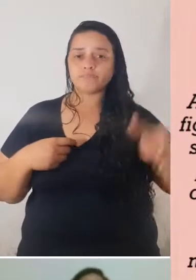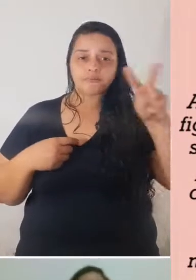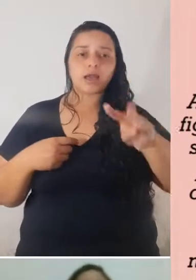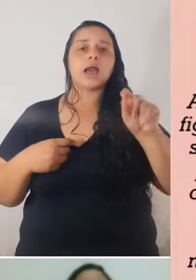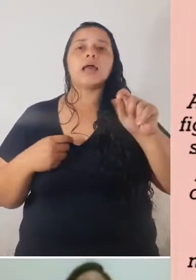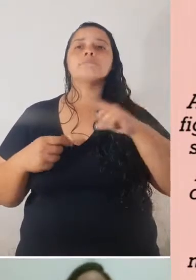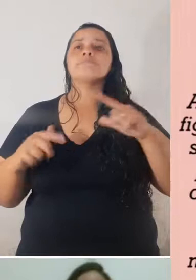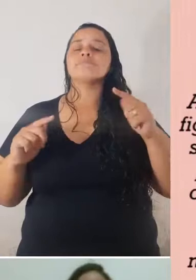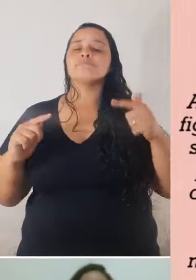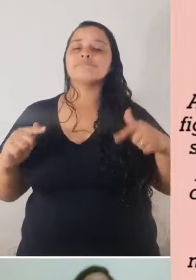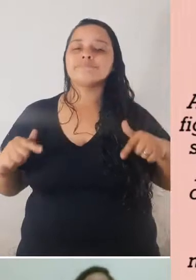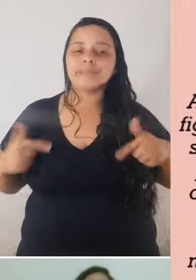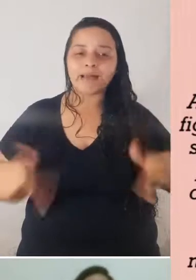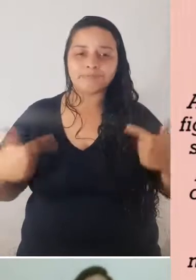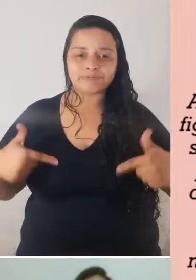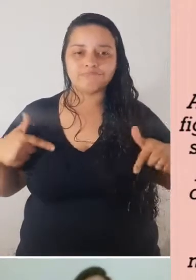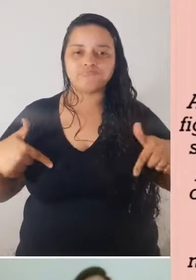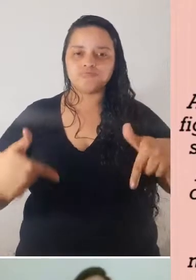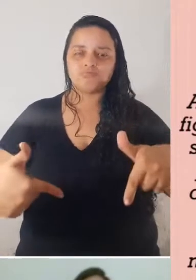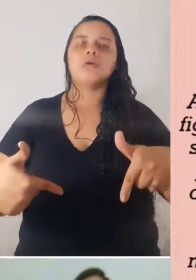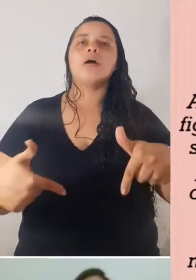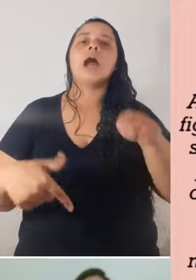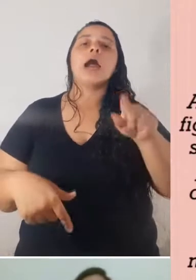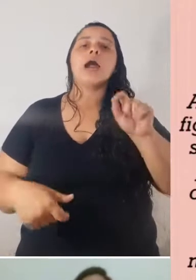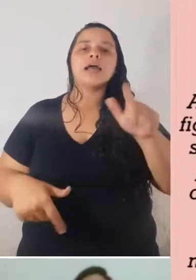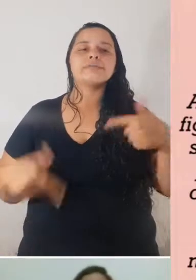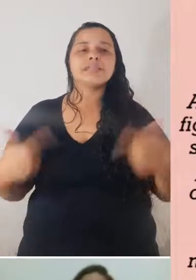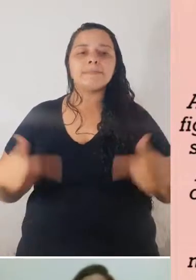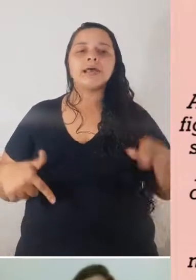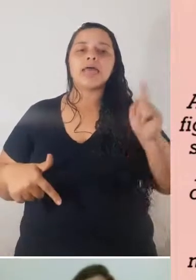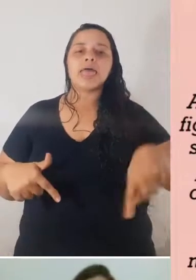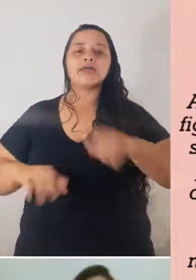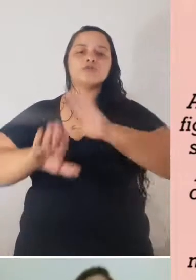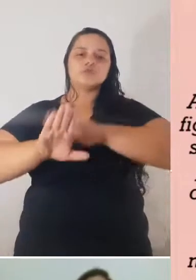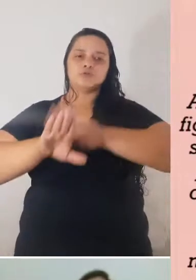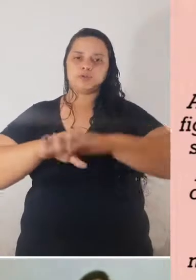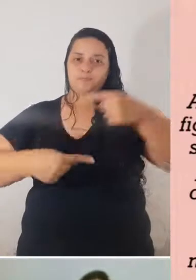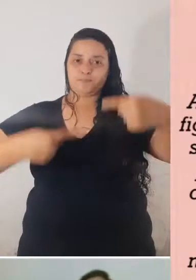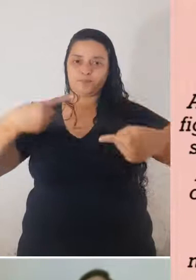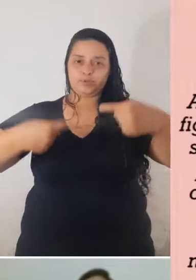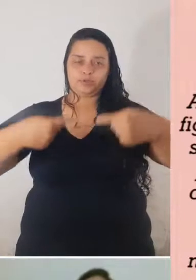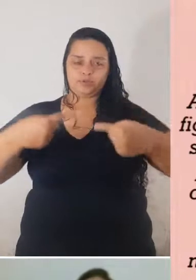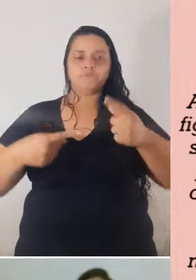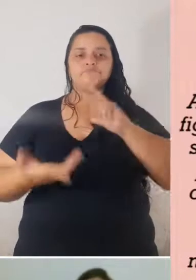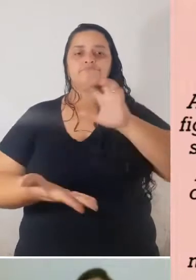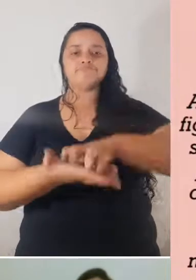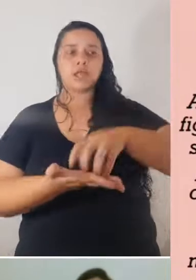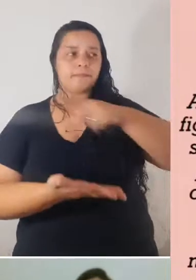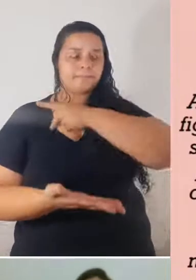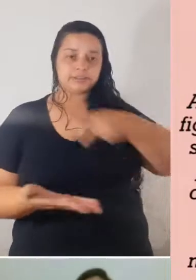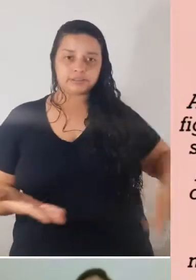construção do trabalhismo. O que é o trabalhismo? O trabalhismo era uma ideologia política, centrada na figura do